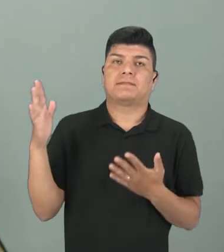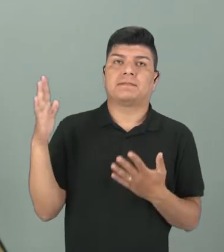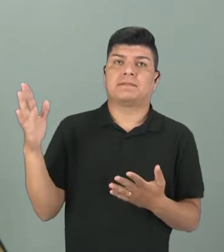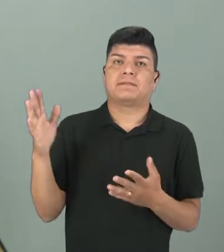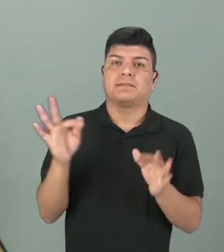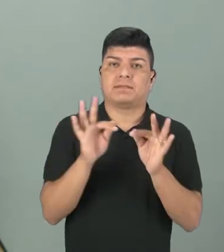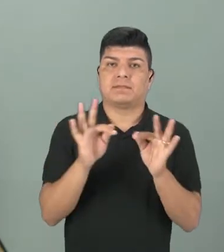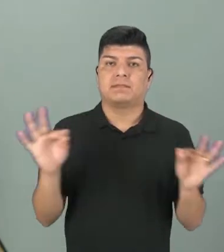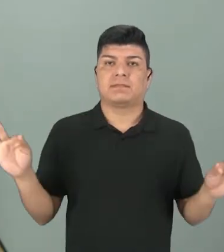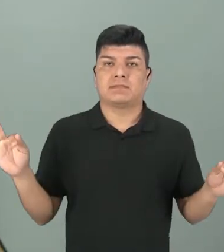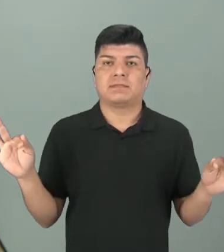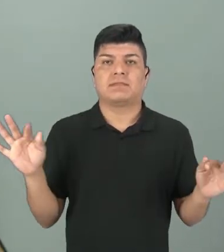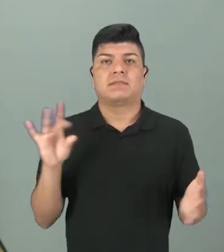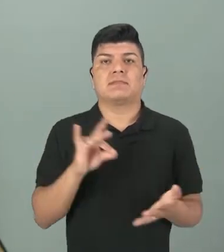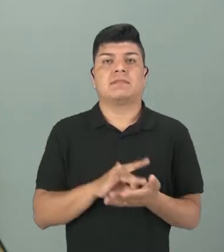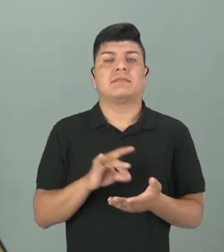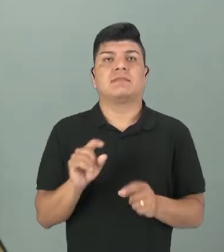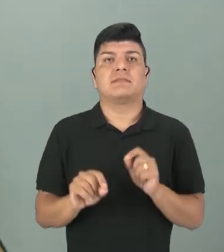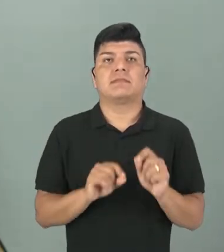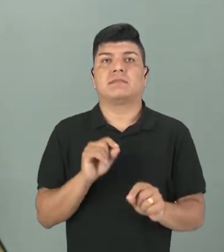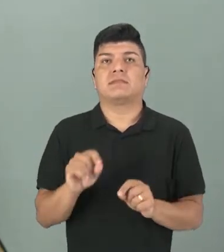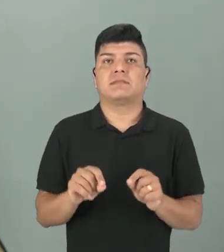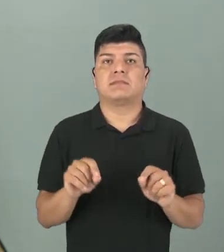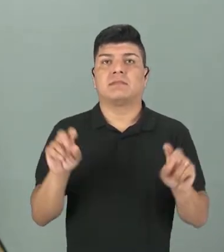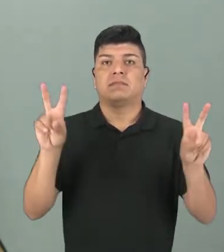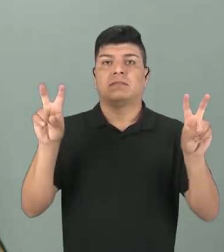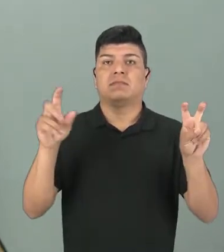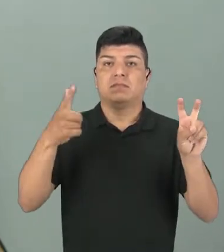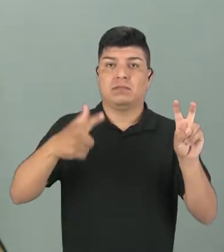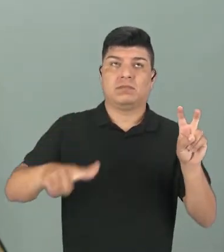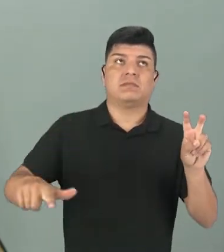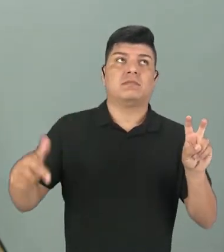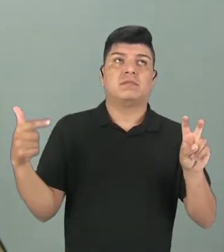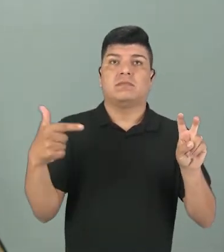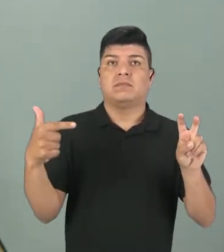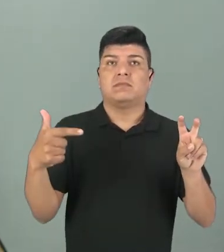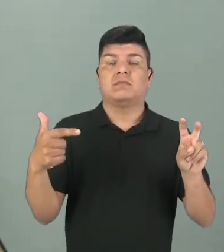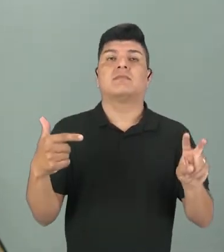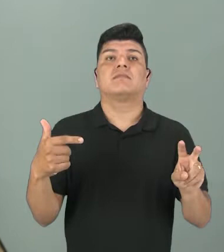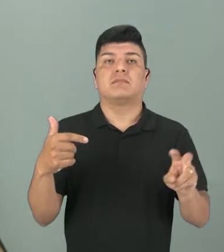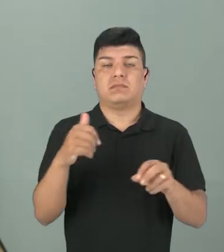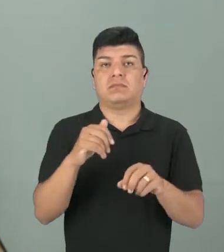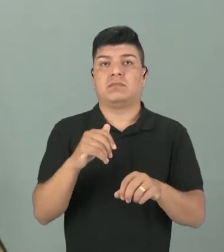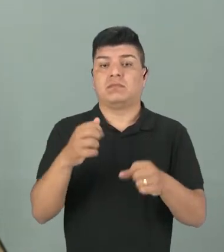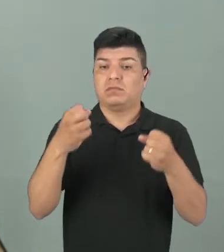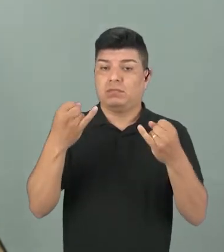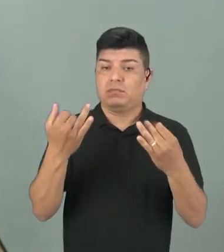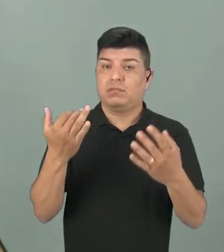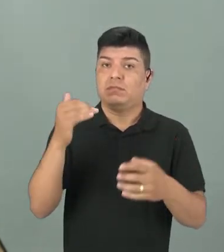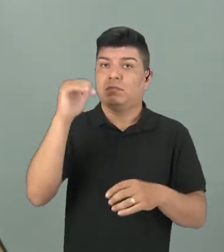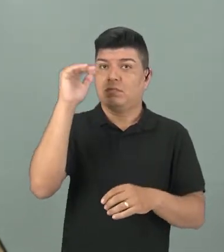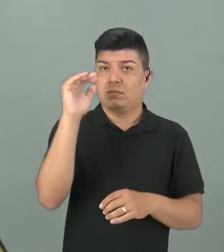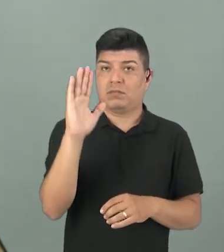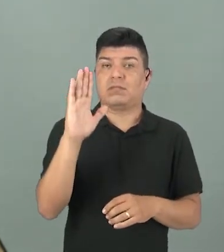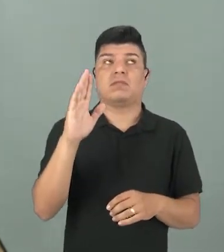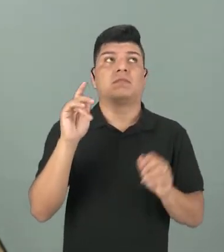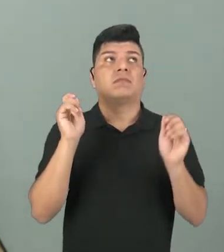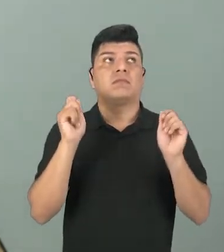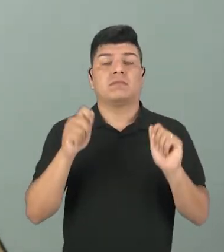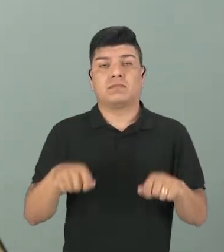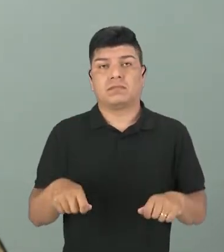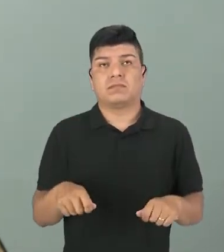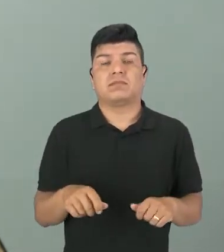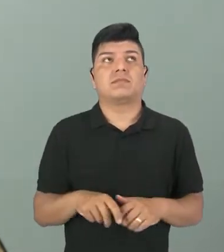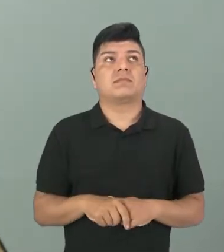essa frase é, na verdade, o subtítulo. É uma explicação a mais à manchete. Nós podemos